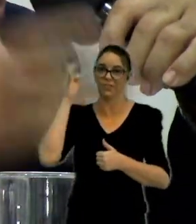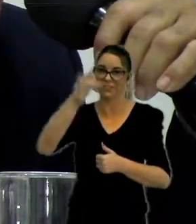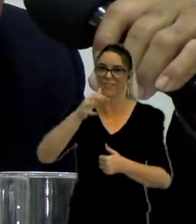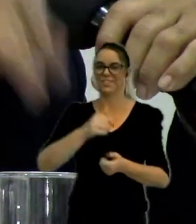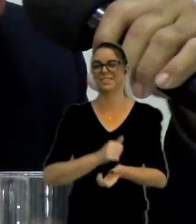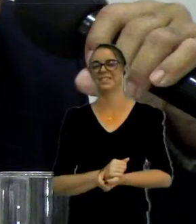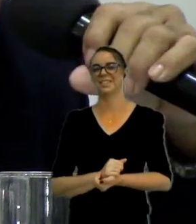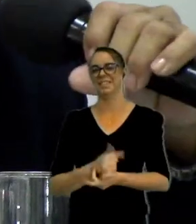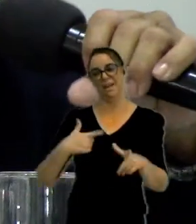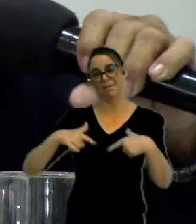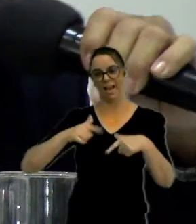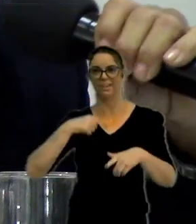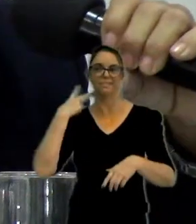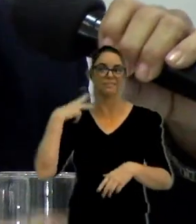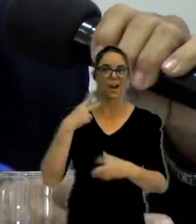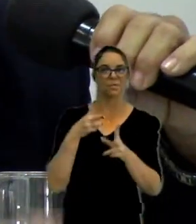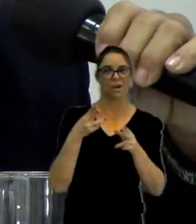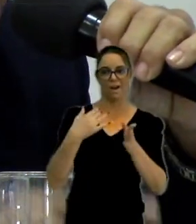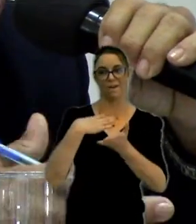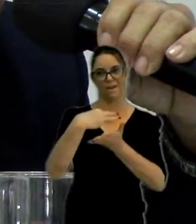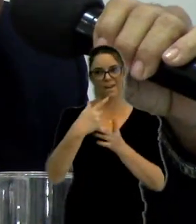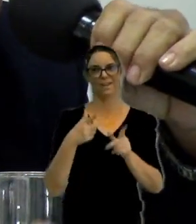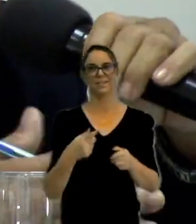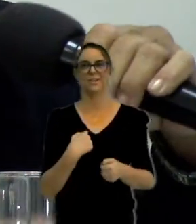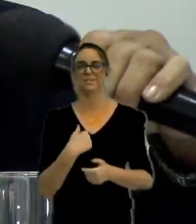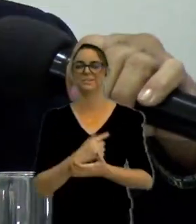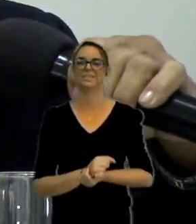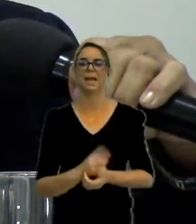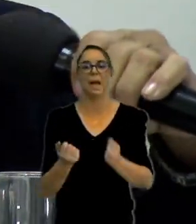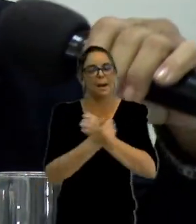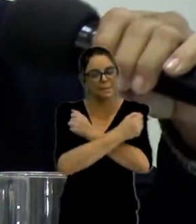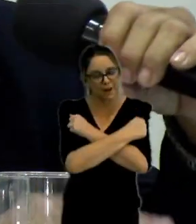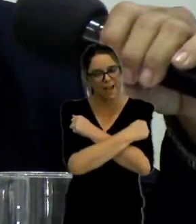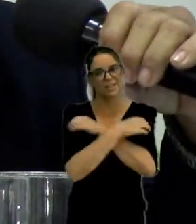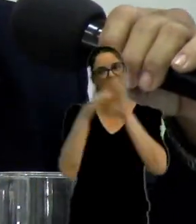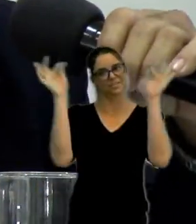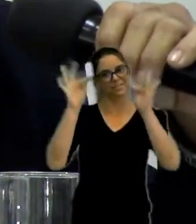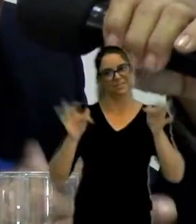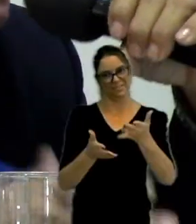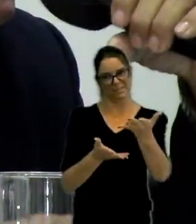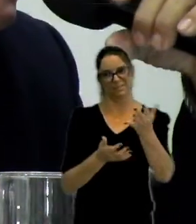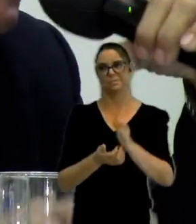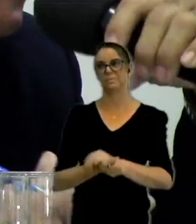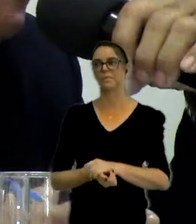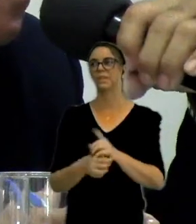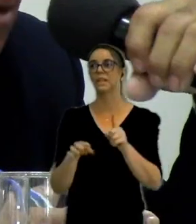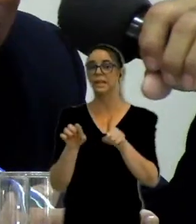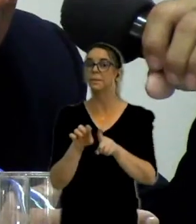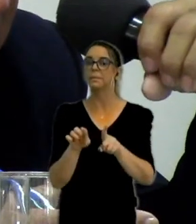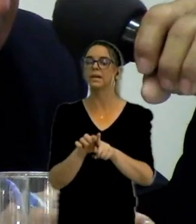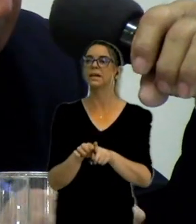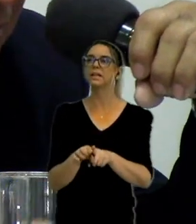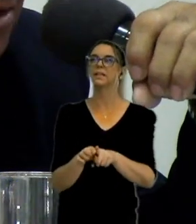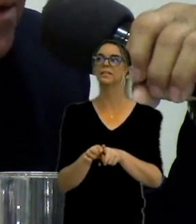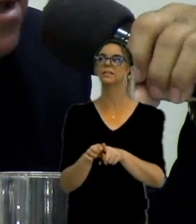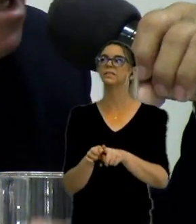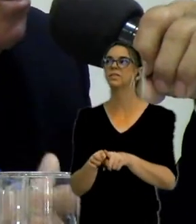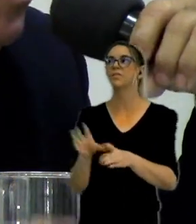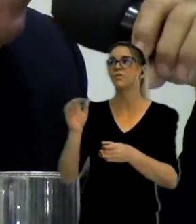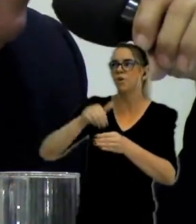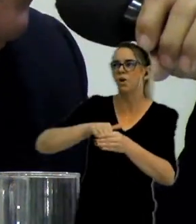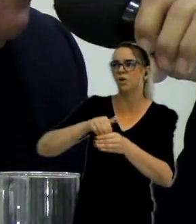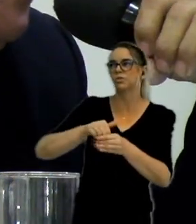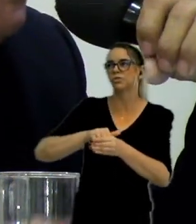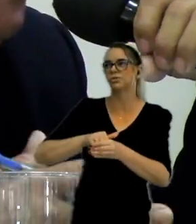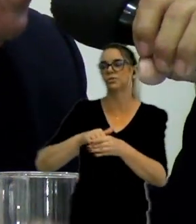casa nos próximos anos. Então, Miguel, um abraço e felicitação. Também quero mandar um voto de felicitação